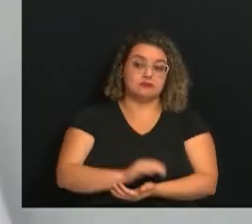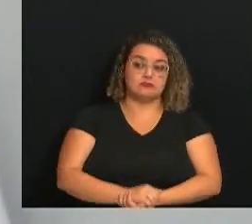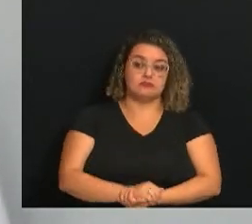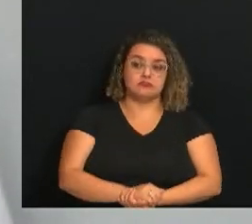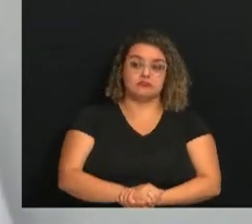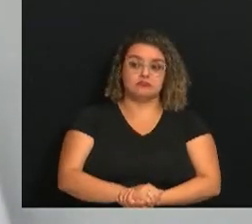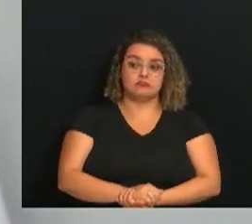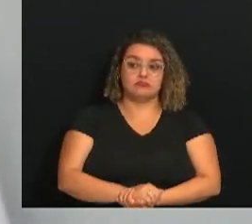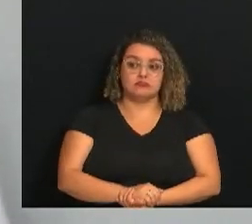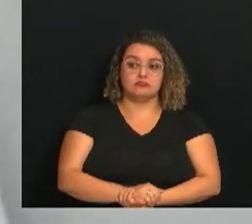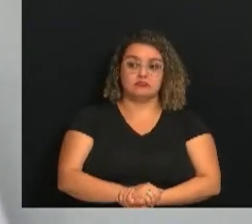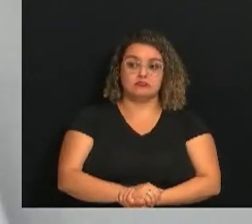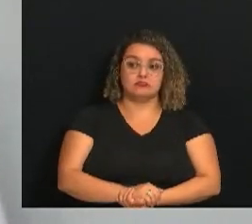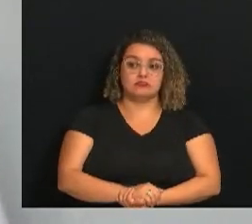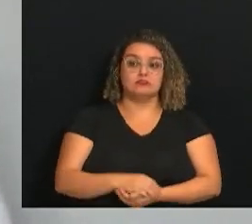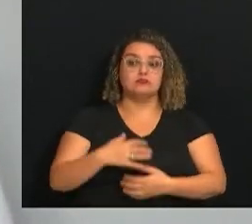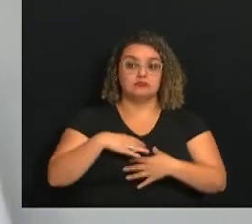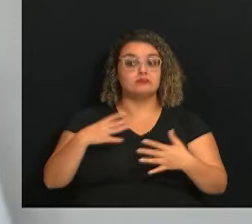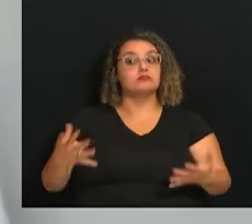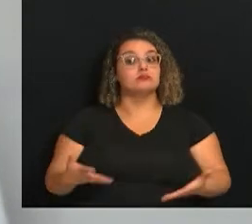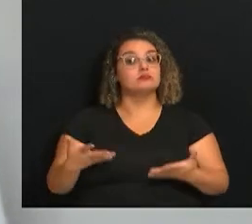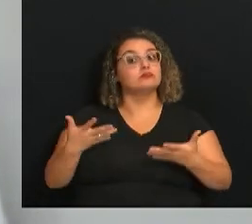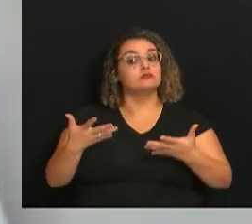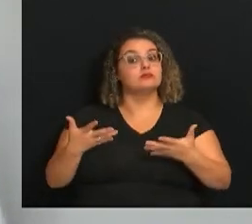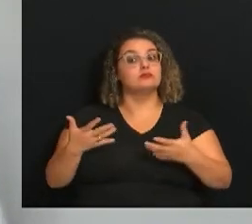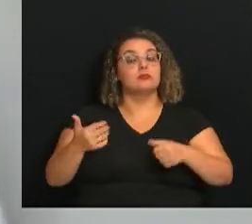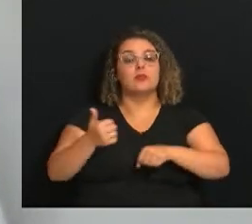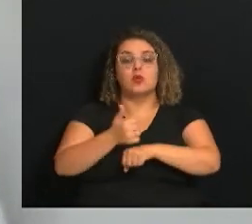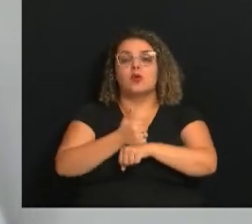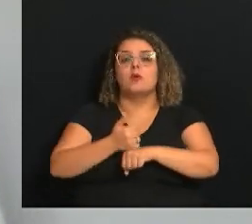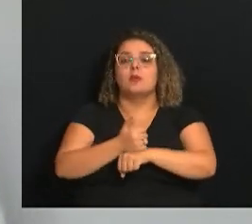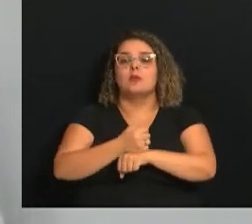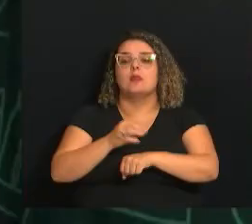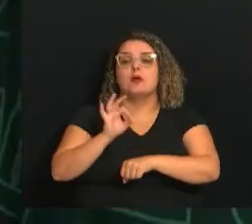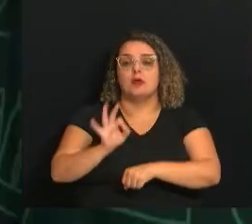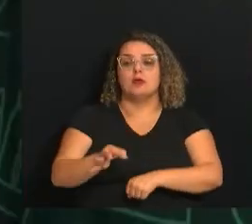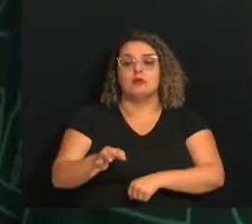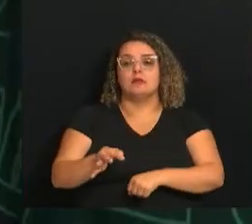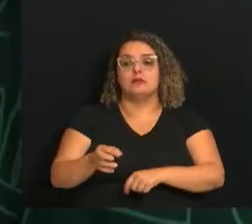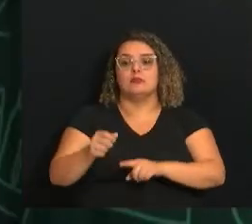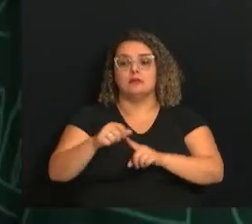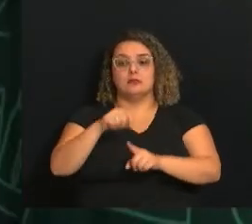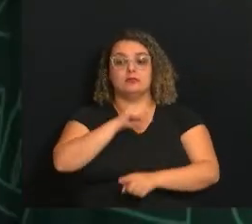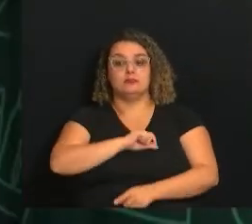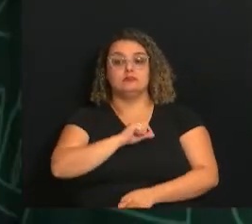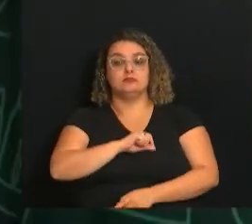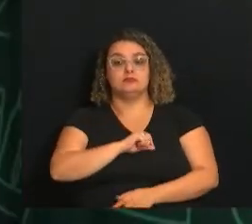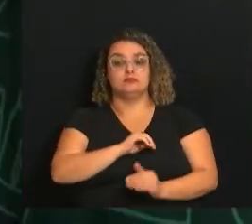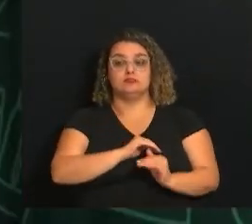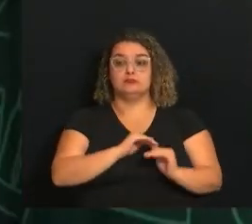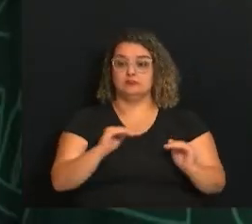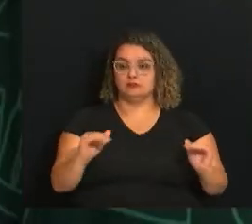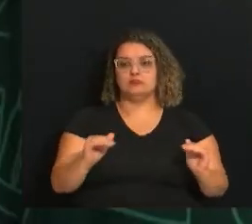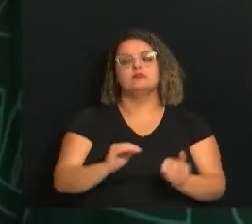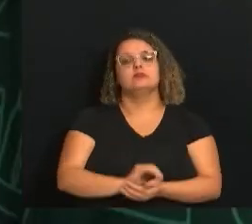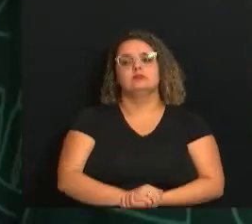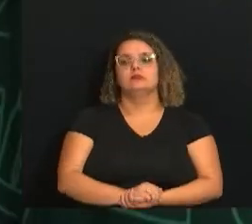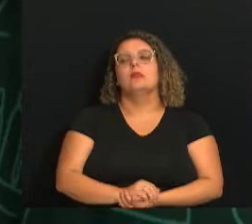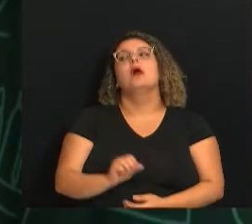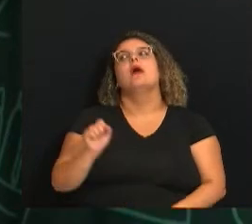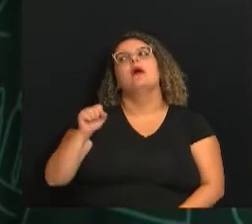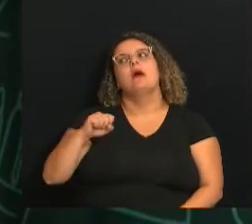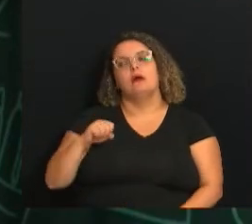me incentiva bastante, e também porque é uma profissão que garante estabilidade financeira, né? Ah, sem dúvida,